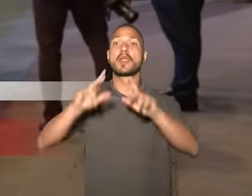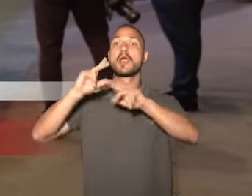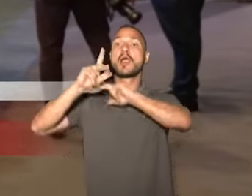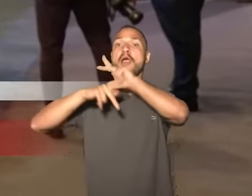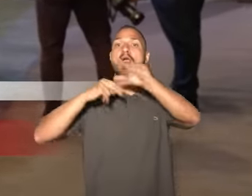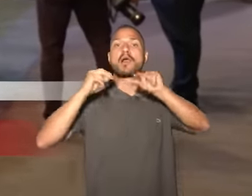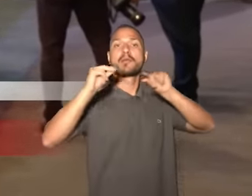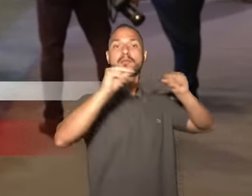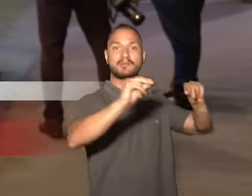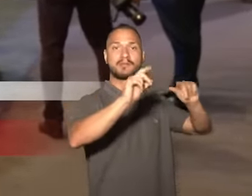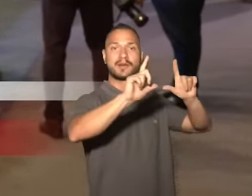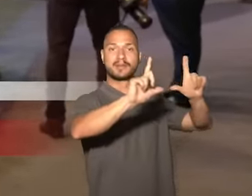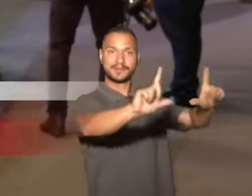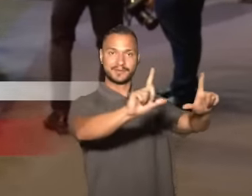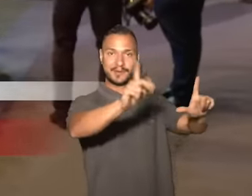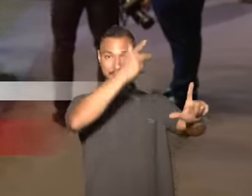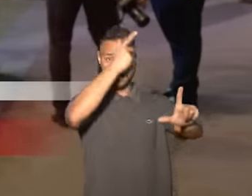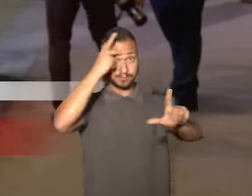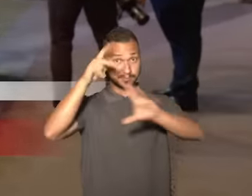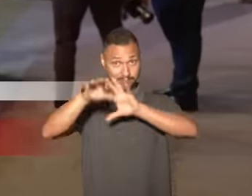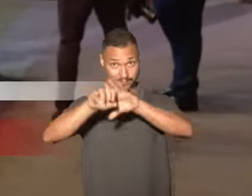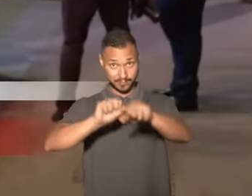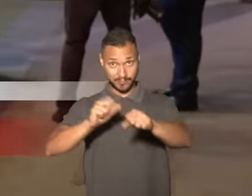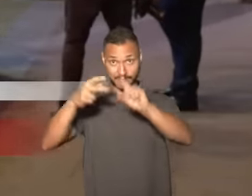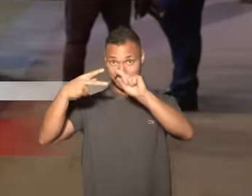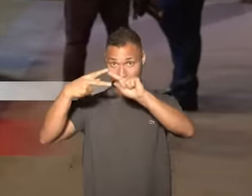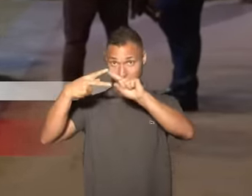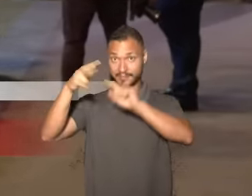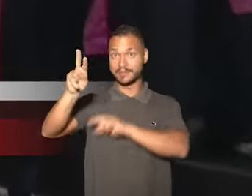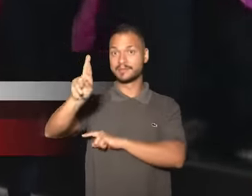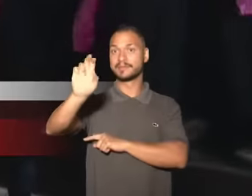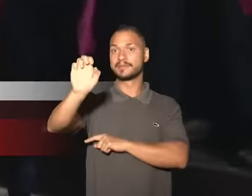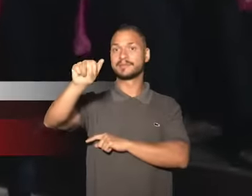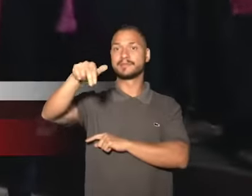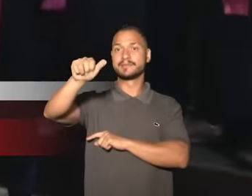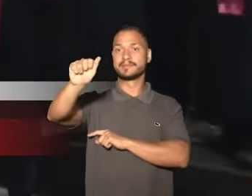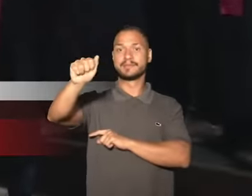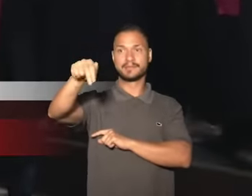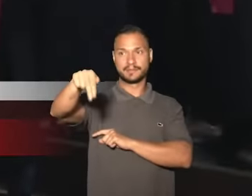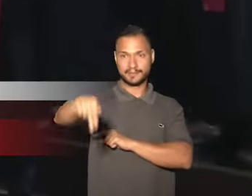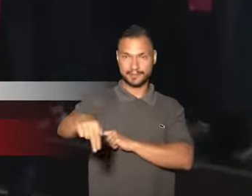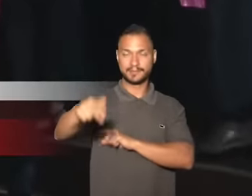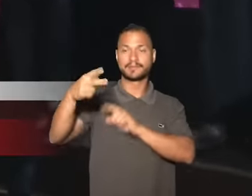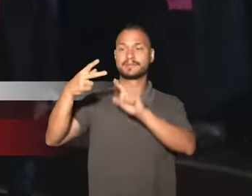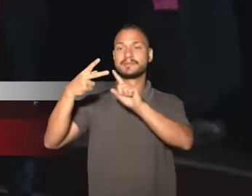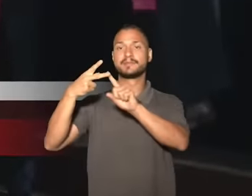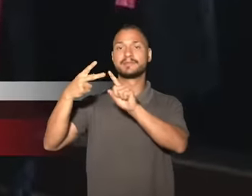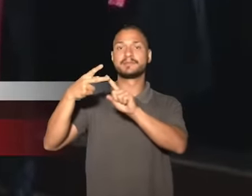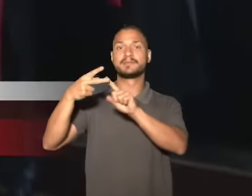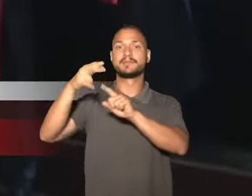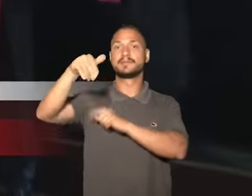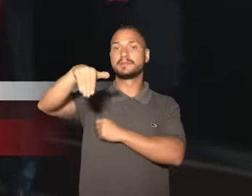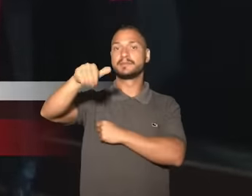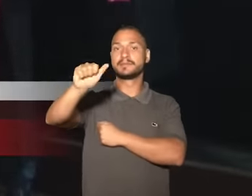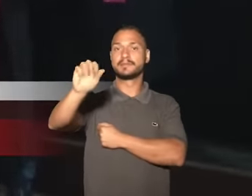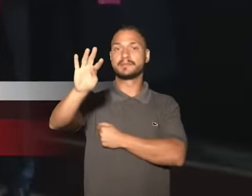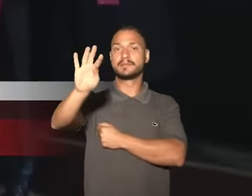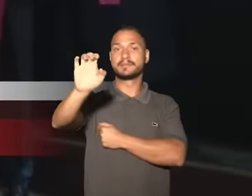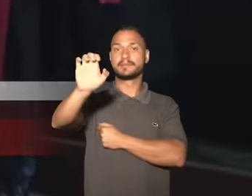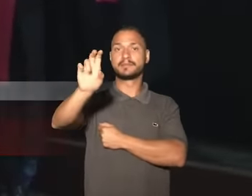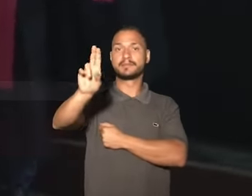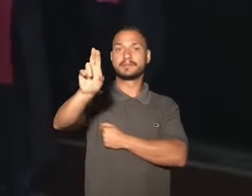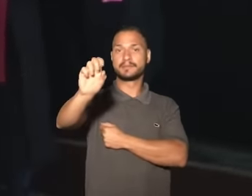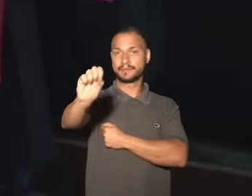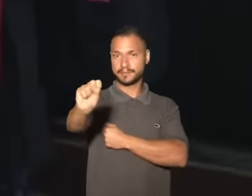homenageados dos formandos, Renan Lana Martins Mafra e Matheus Lima